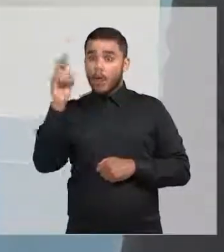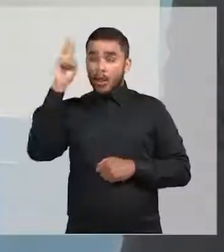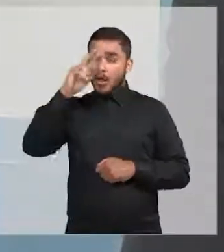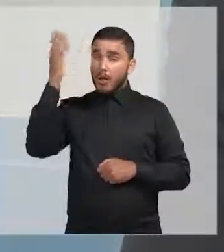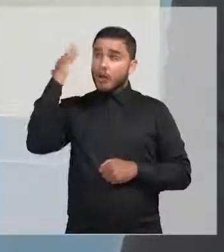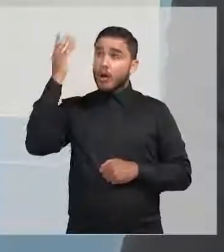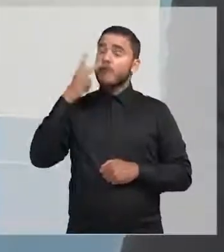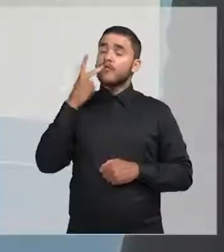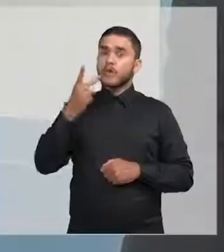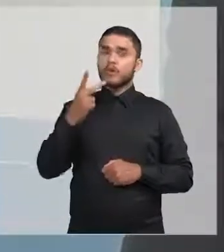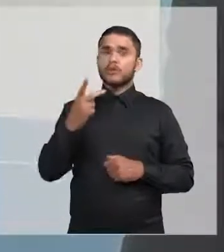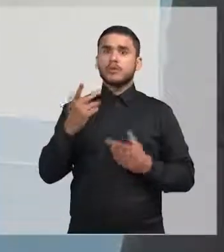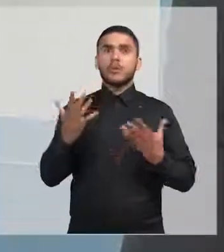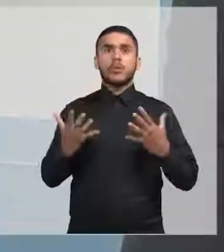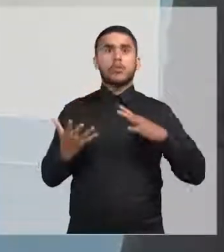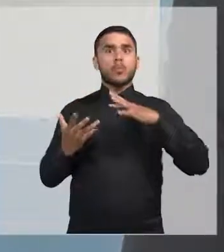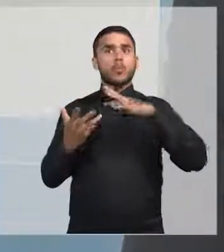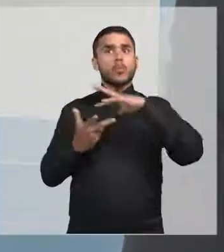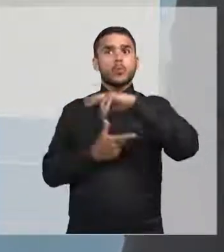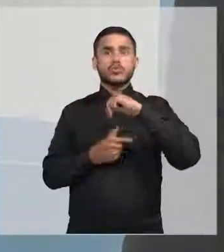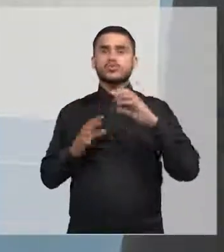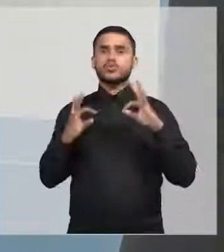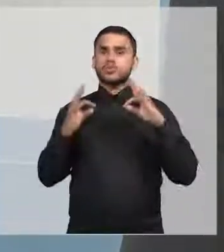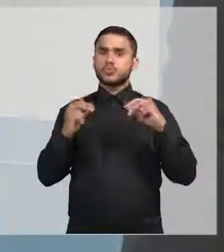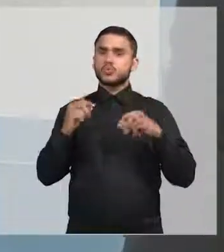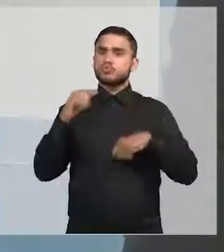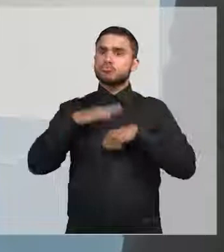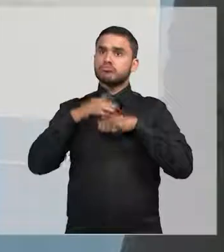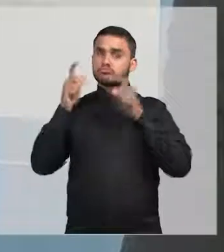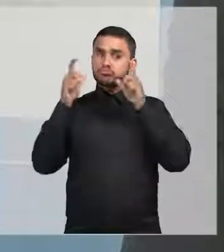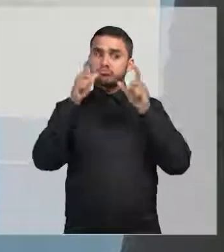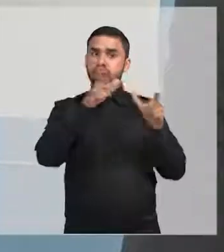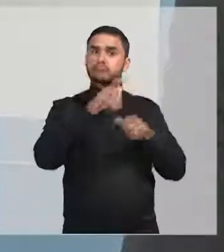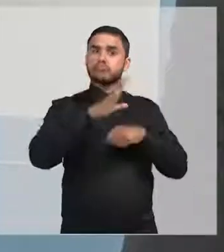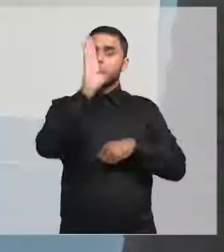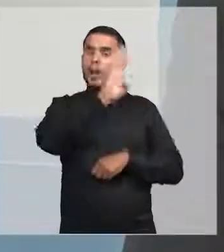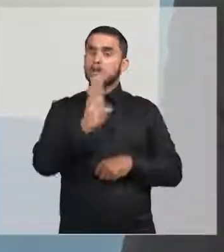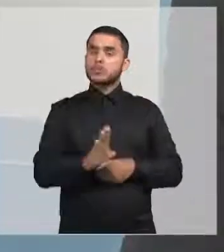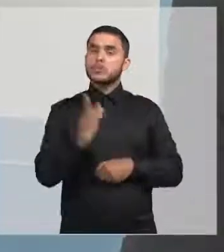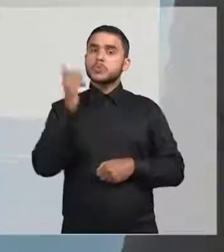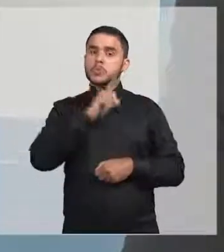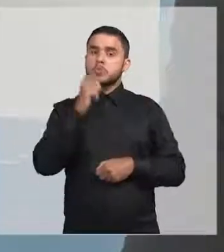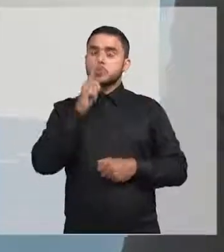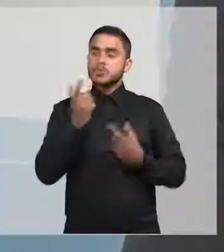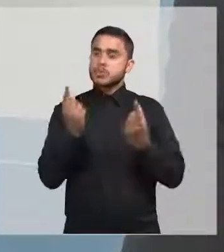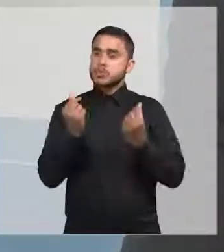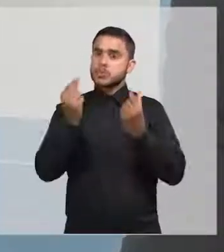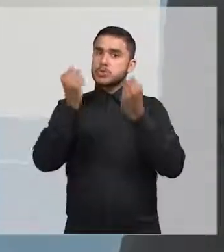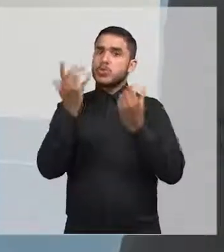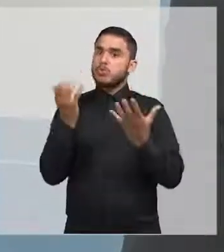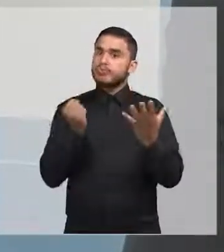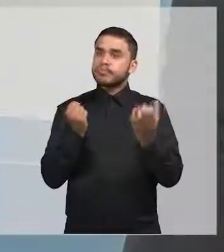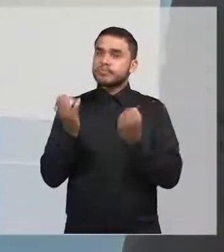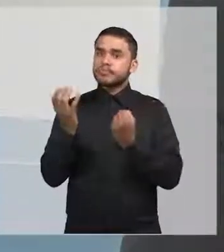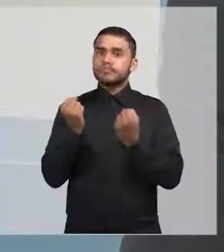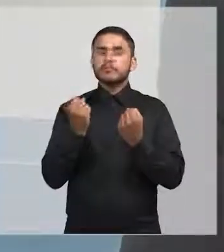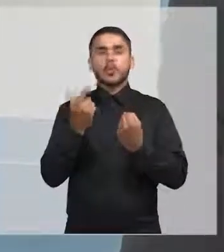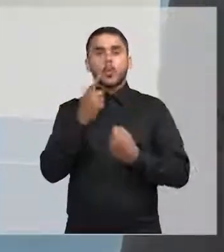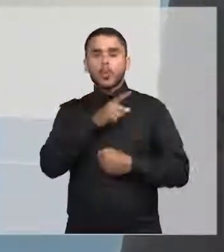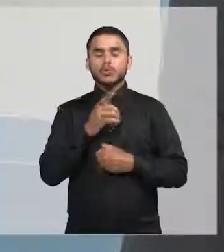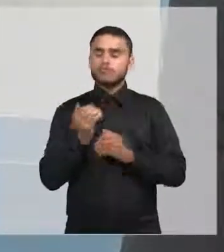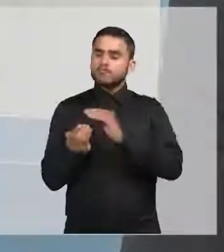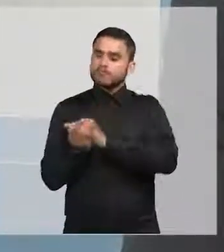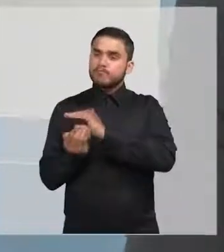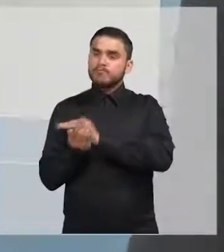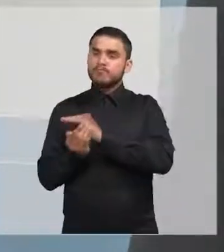naquela época que o mundo estava comprando as nossas commodities, o Brasil segurou essa reserva, e essa reserva hoje é fundamental para